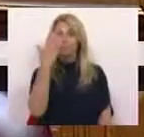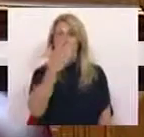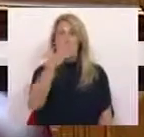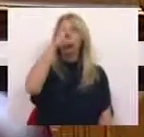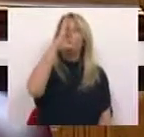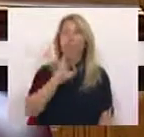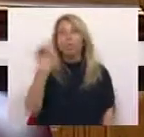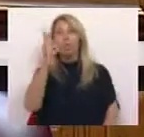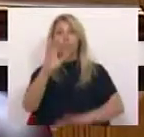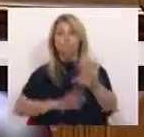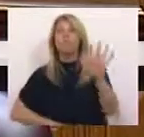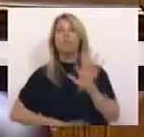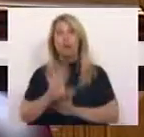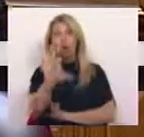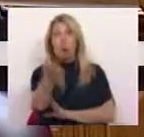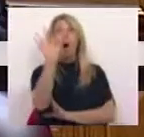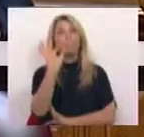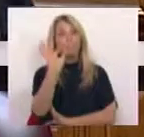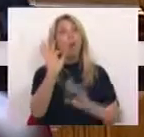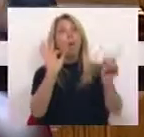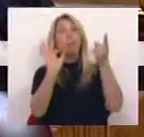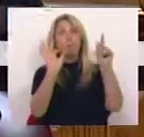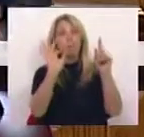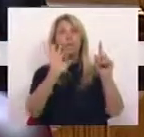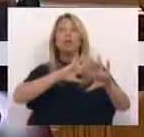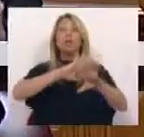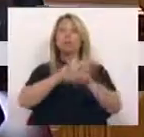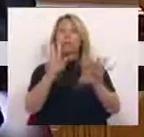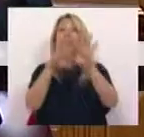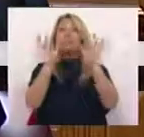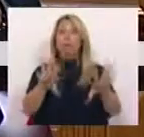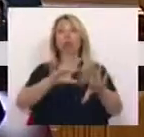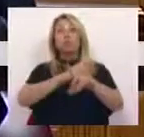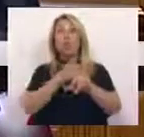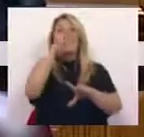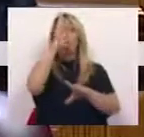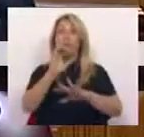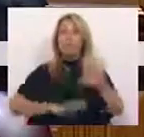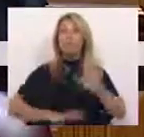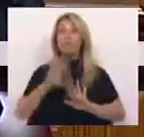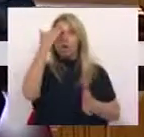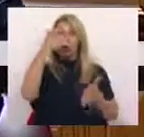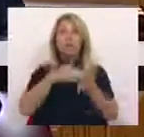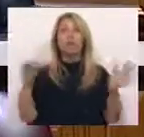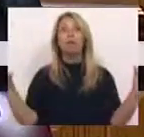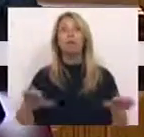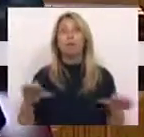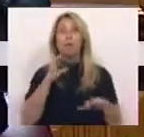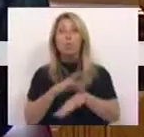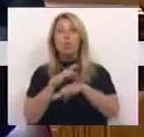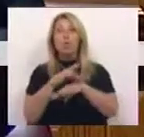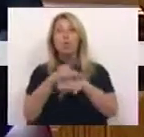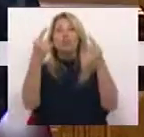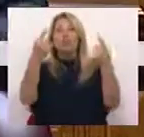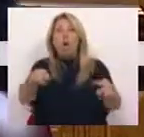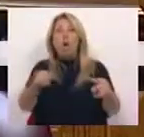governo fizer a opção que outros governos fizeram com muito mau resultado, de ser obcecado com a matéria